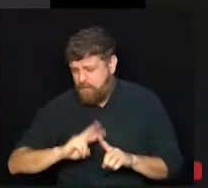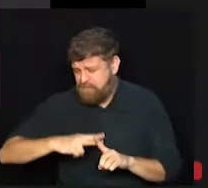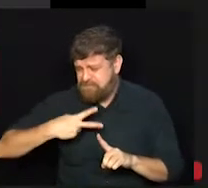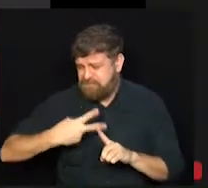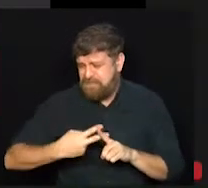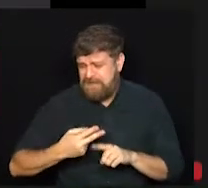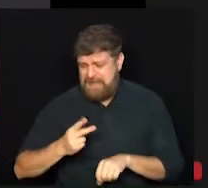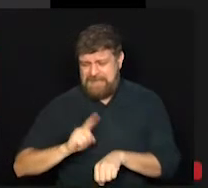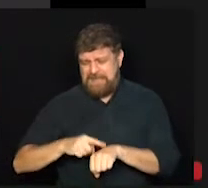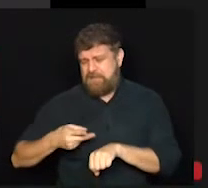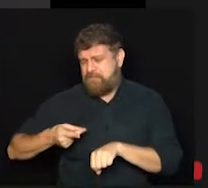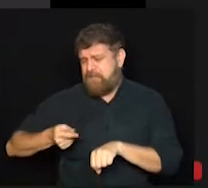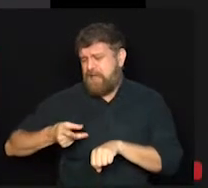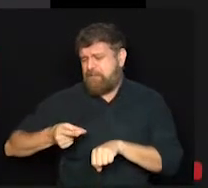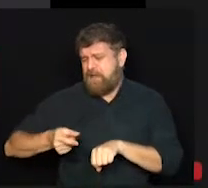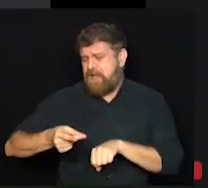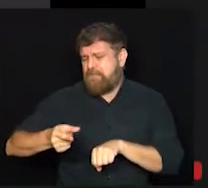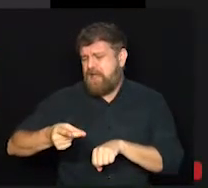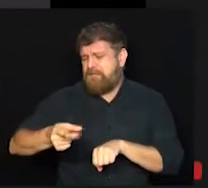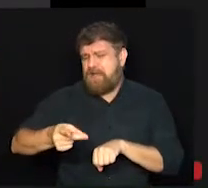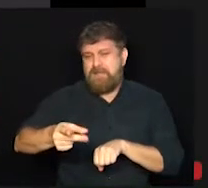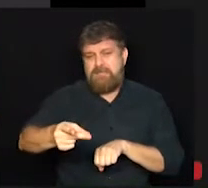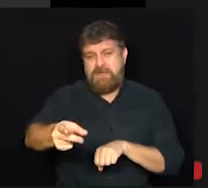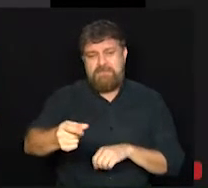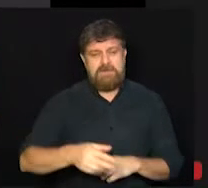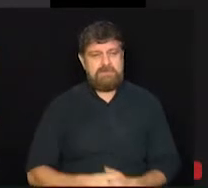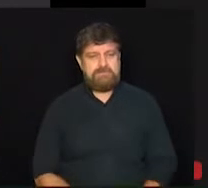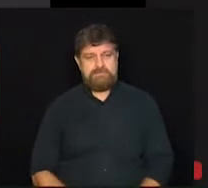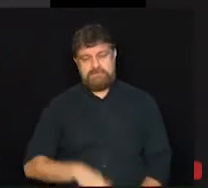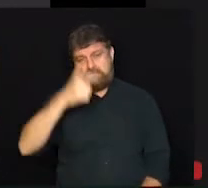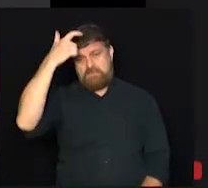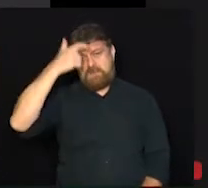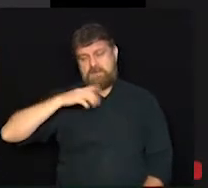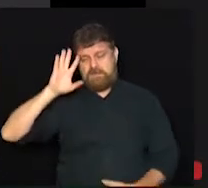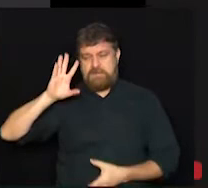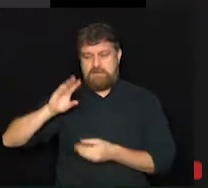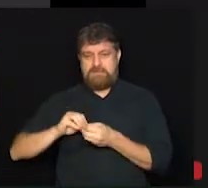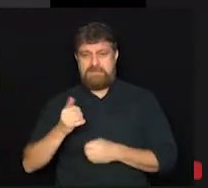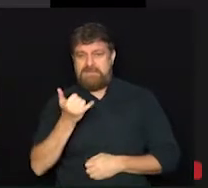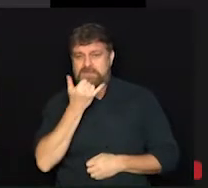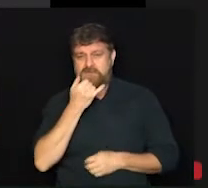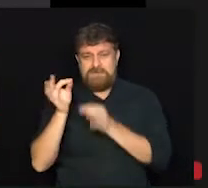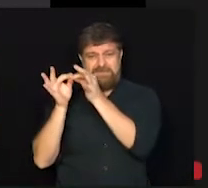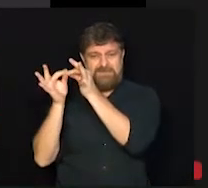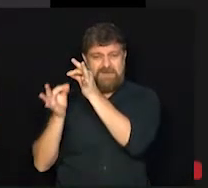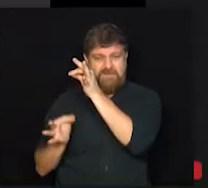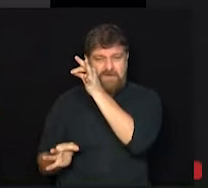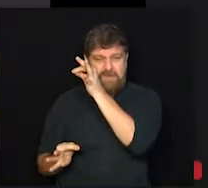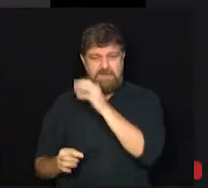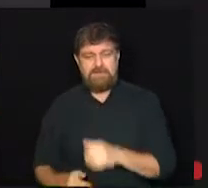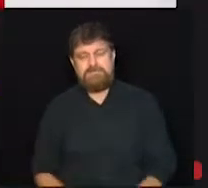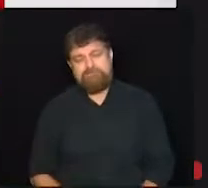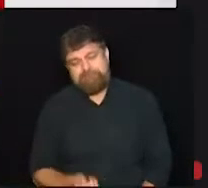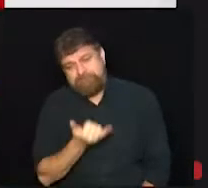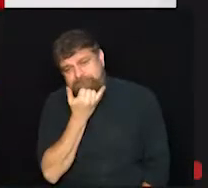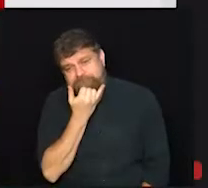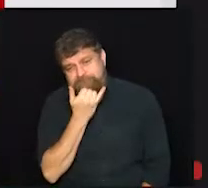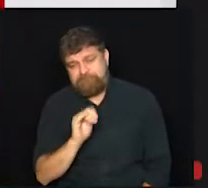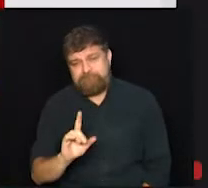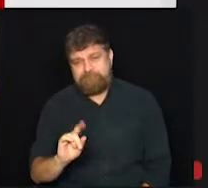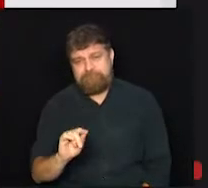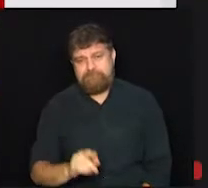prolongado. Acho que era isso que eu queria dizer, e desculpe se acabou ficando um pouco longo demais.